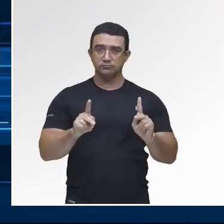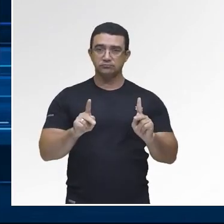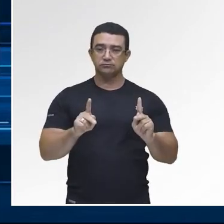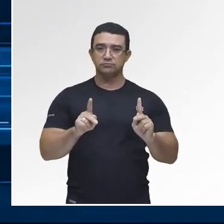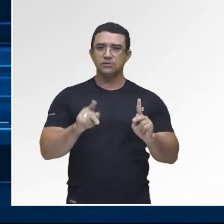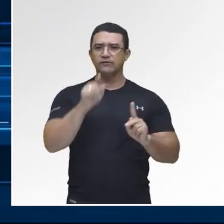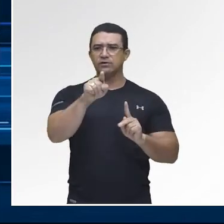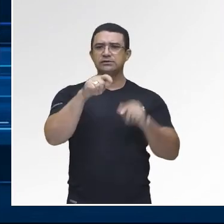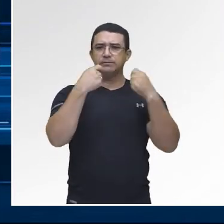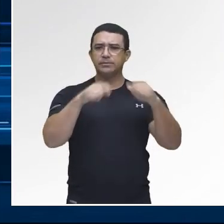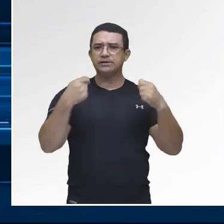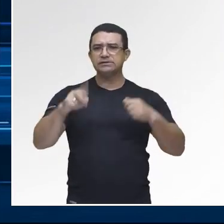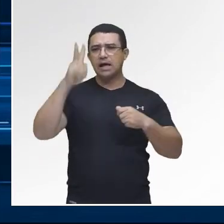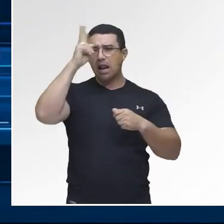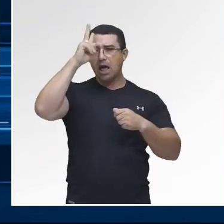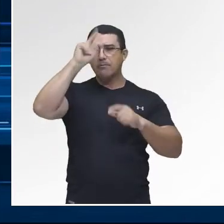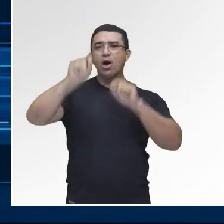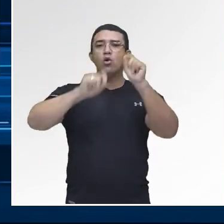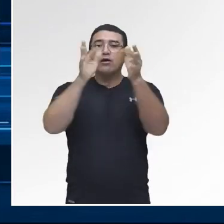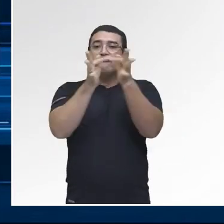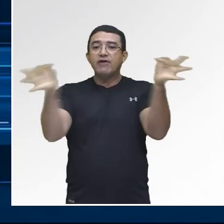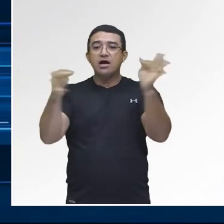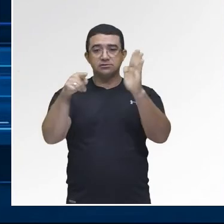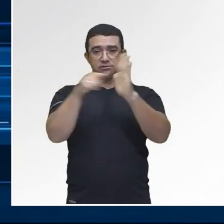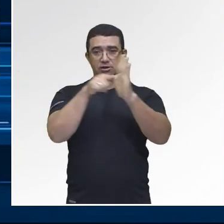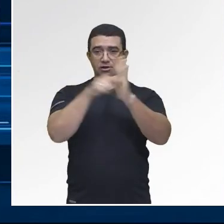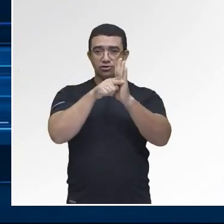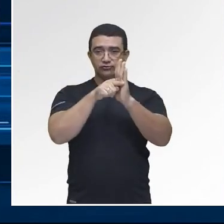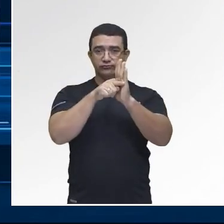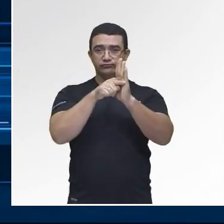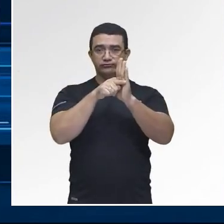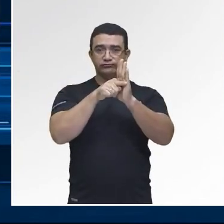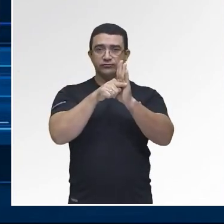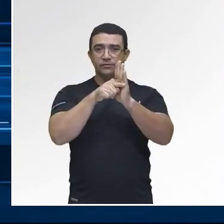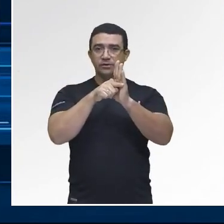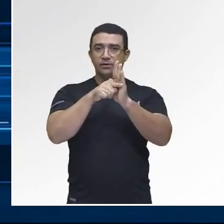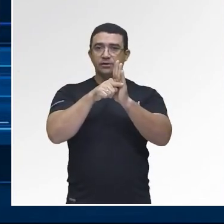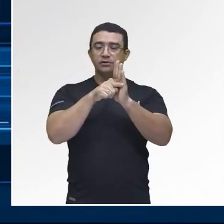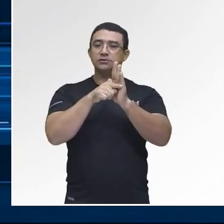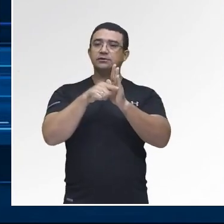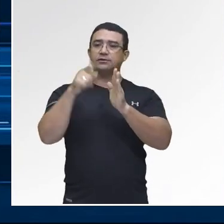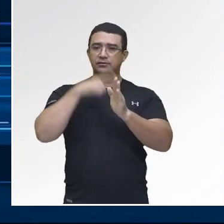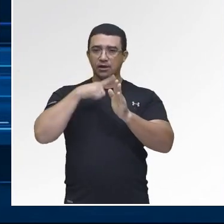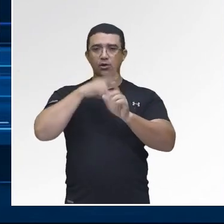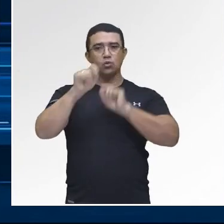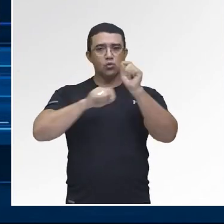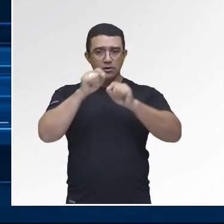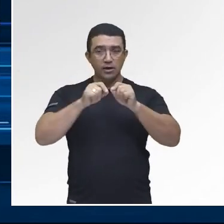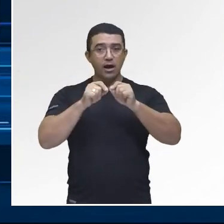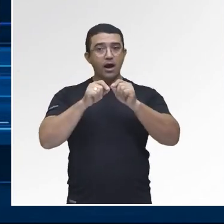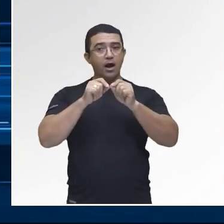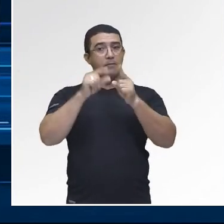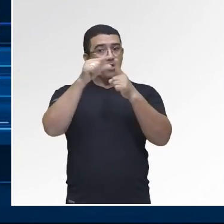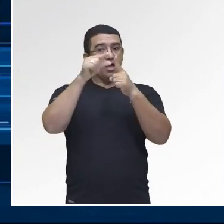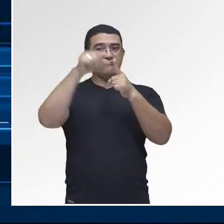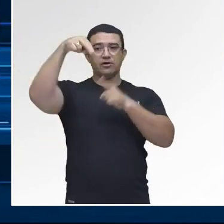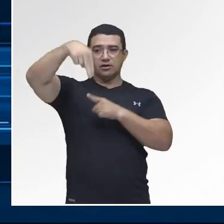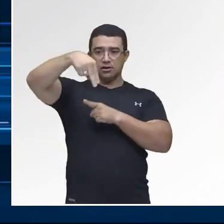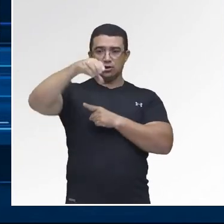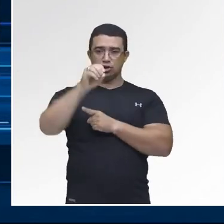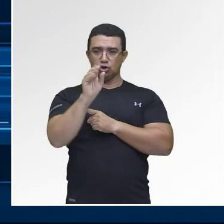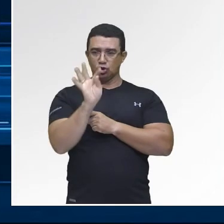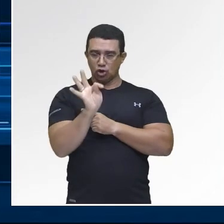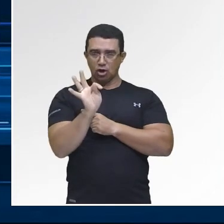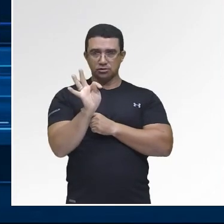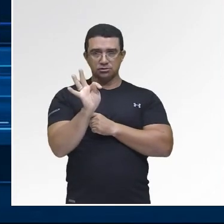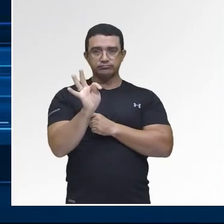precisa lembrar, então, dessas frases negativas do present perfect? Nós temos a presença do not, né? A